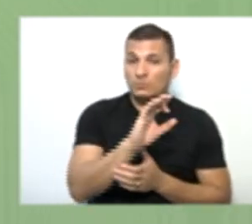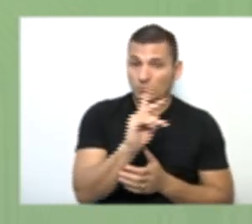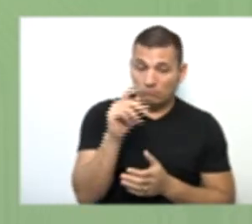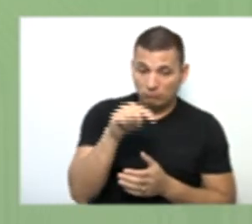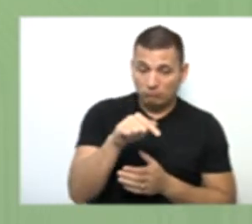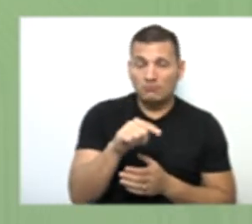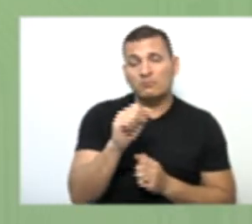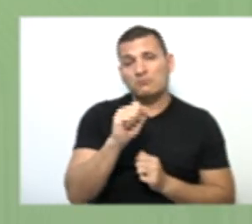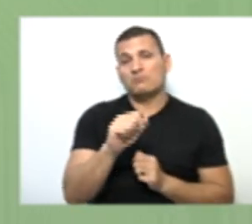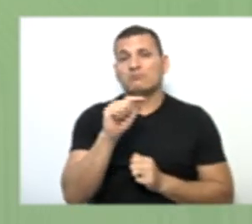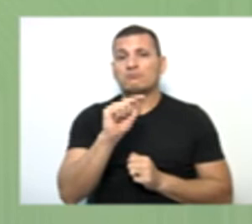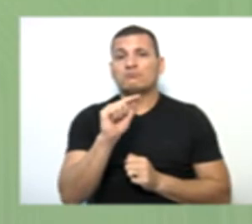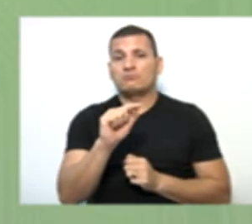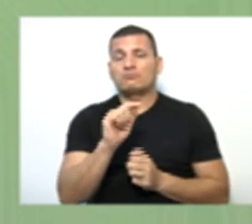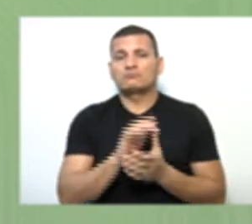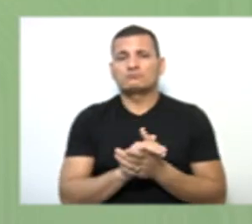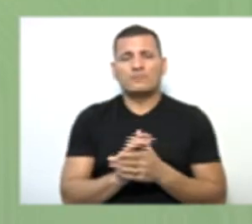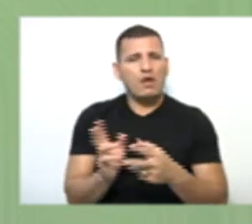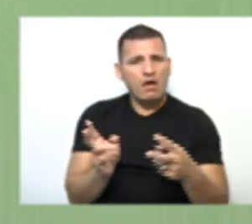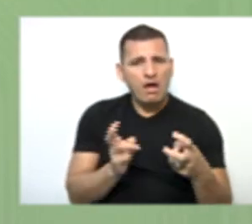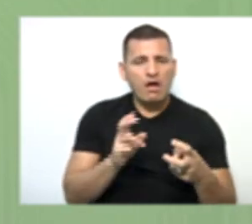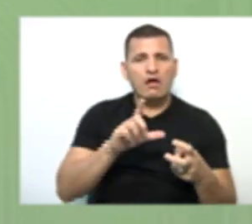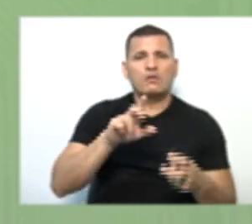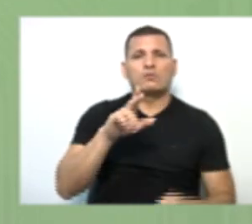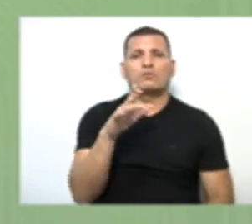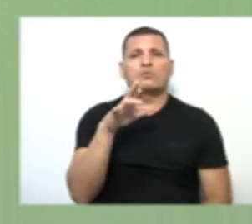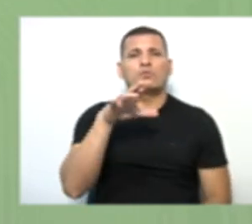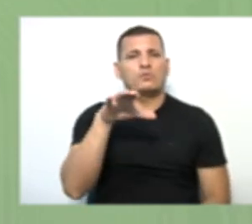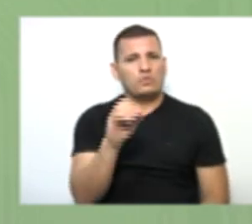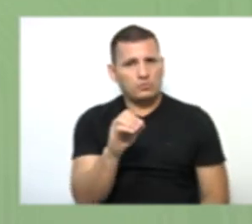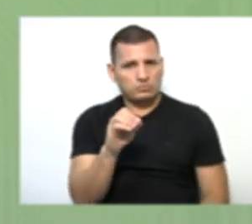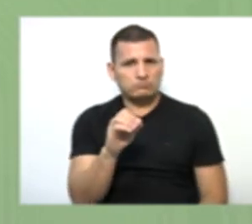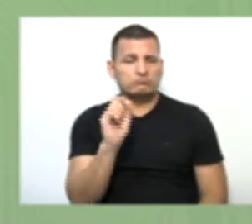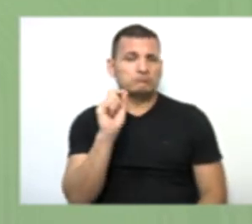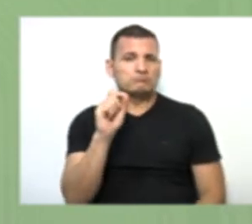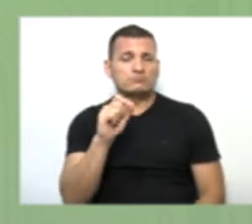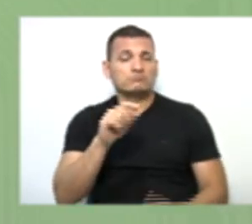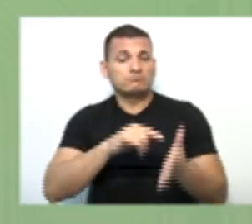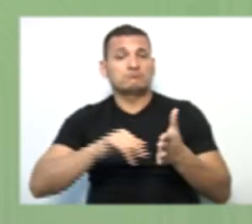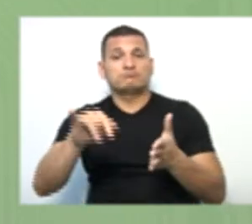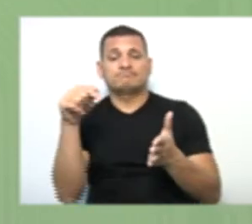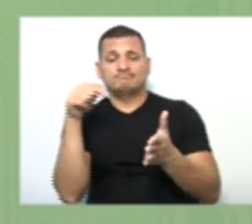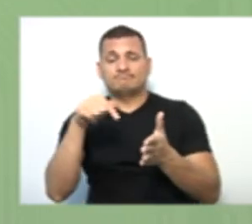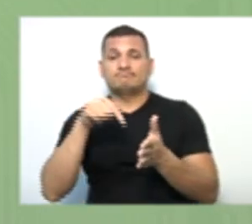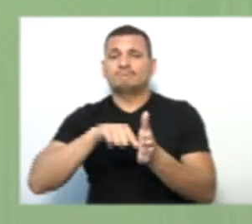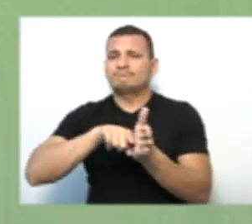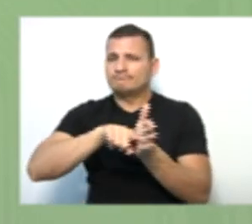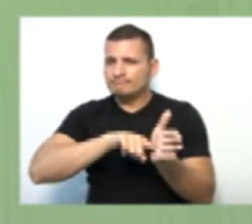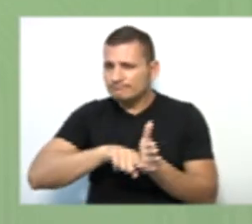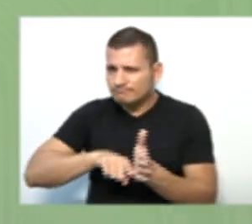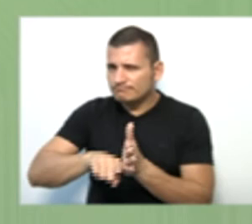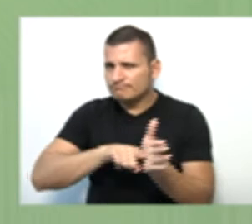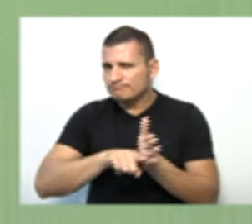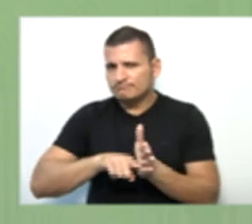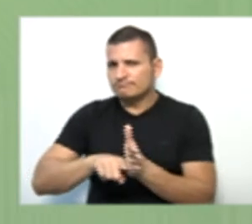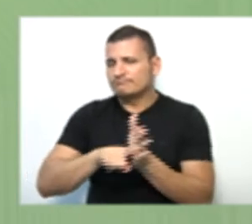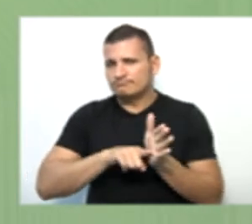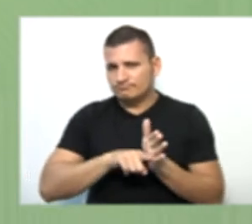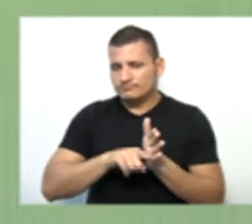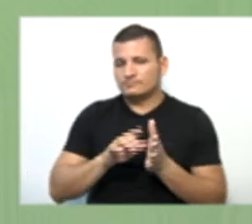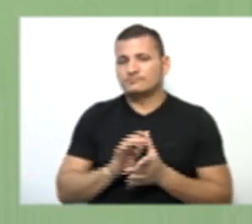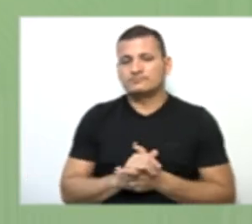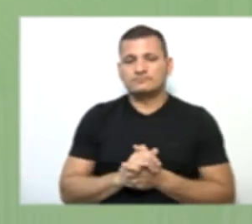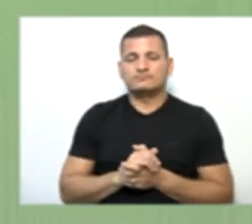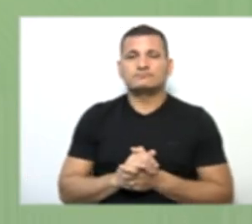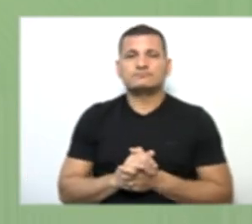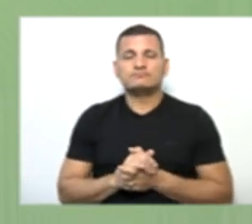ao arbitramento do lucro para fins de apuração do imposto de renda dos atos não cooperados. Então, o